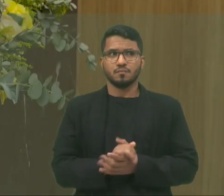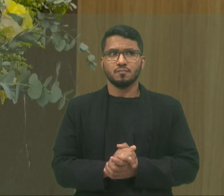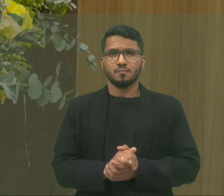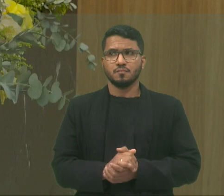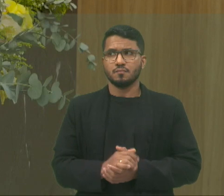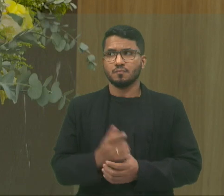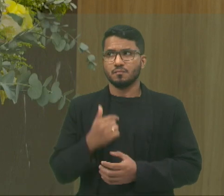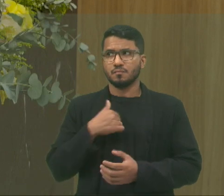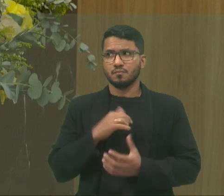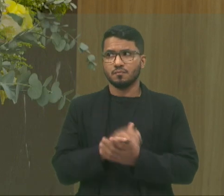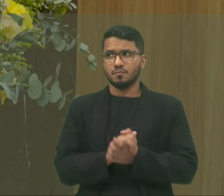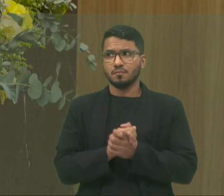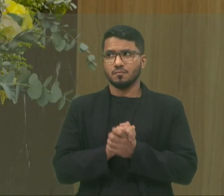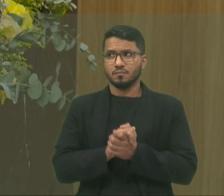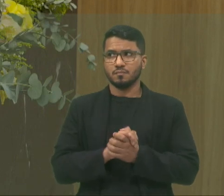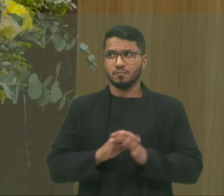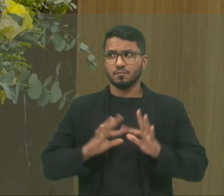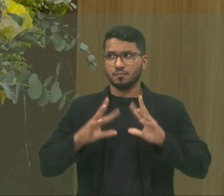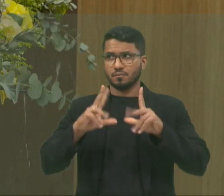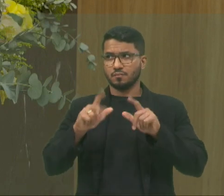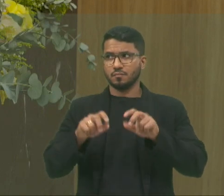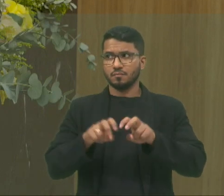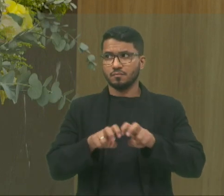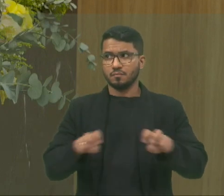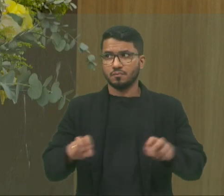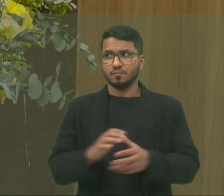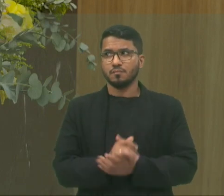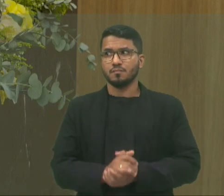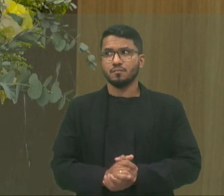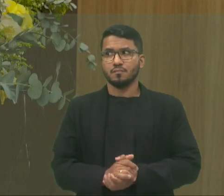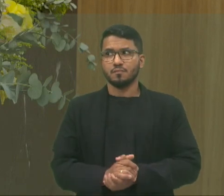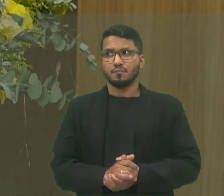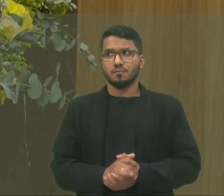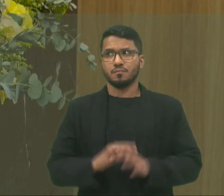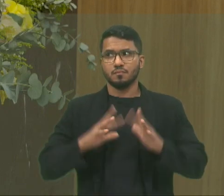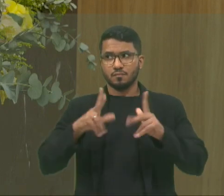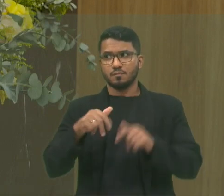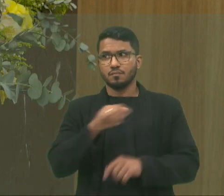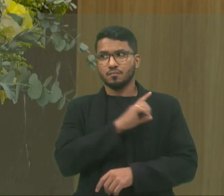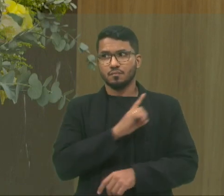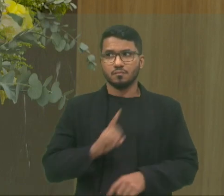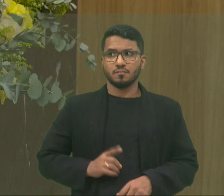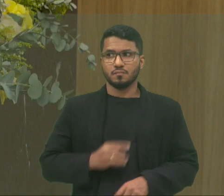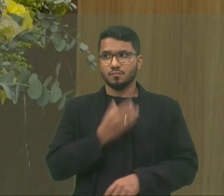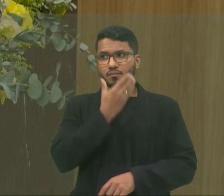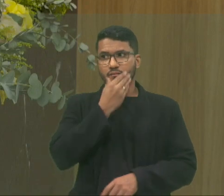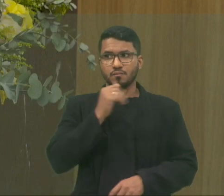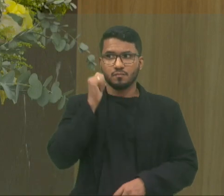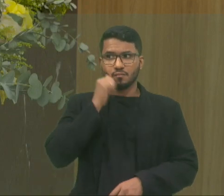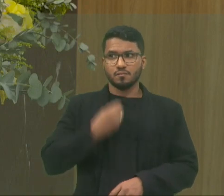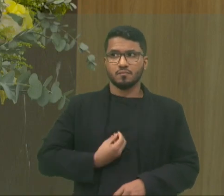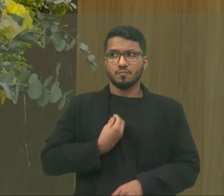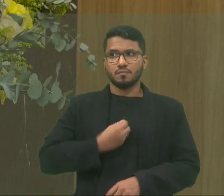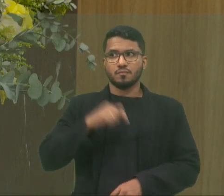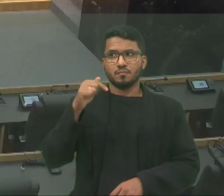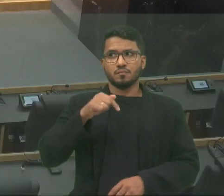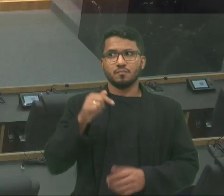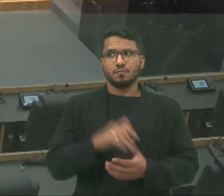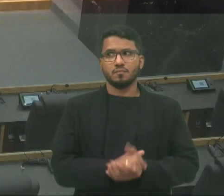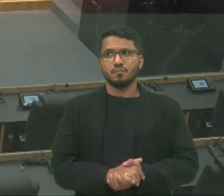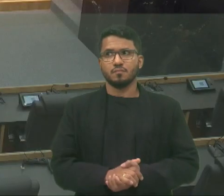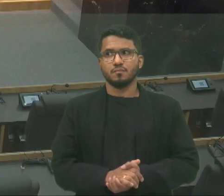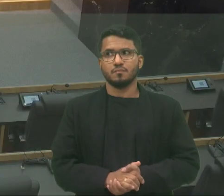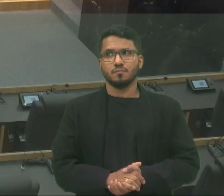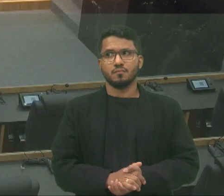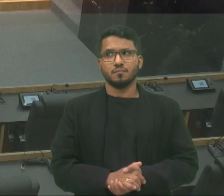eu saúdo toda a mesa e todos os deputados e deputadas dessa casa. Em nome